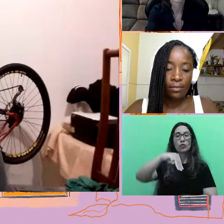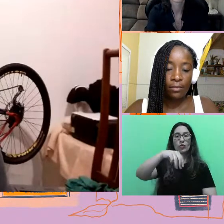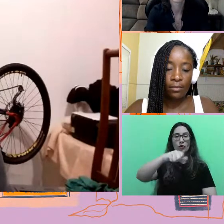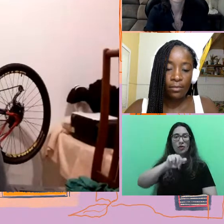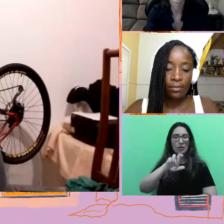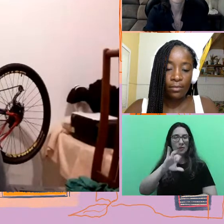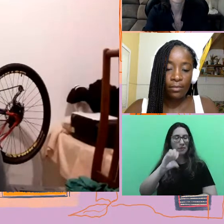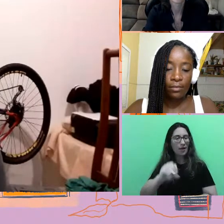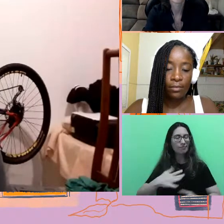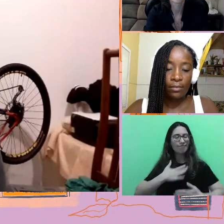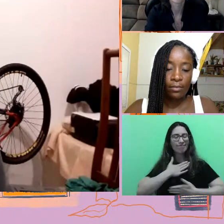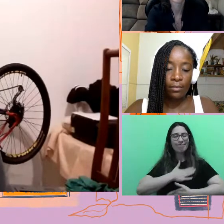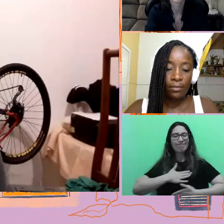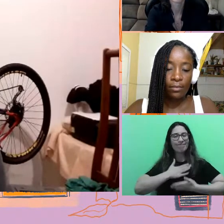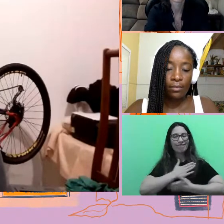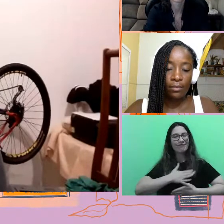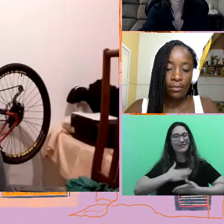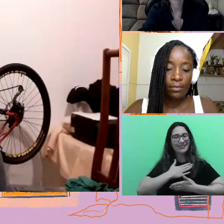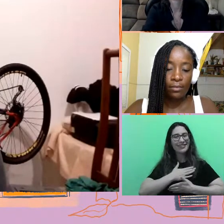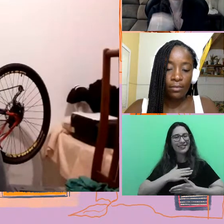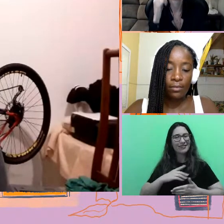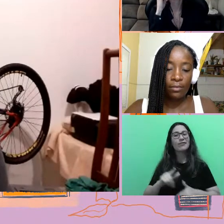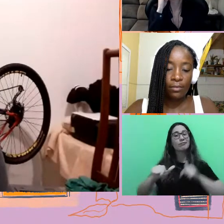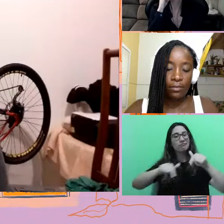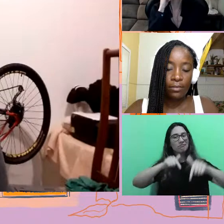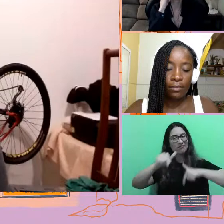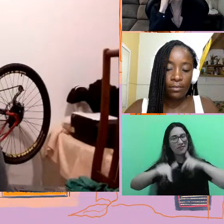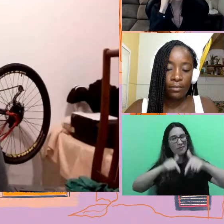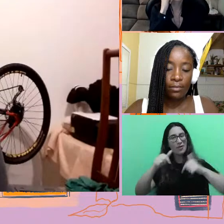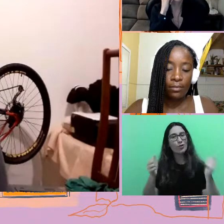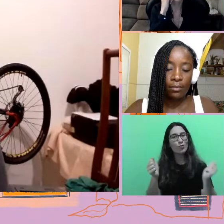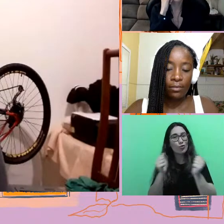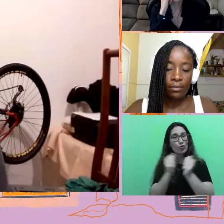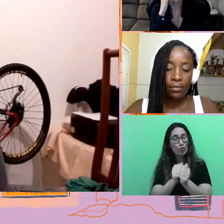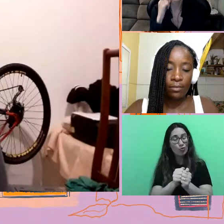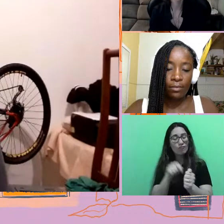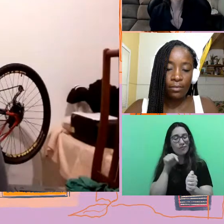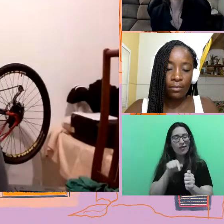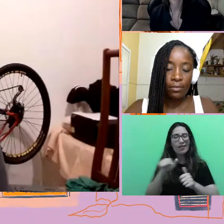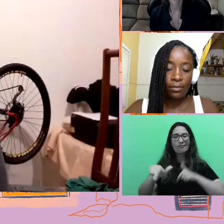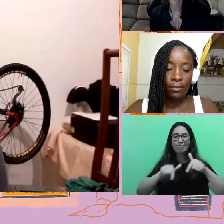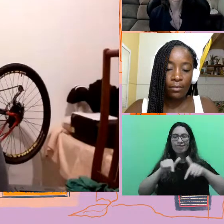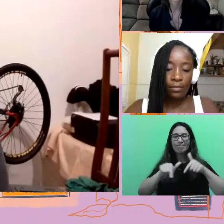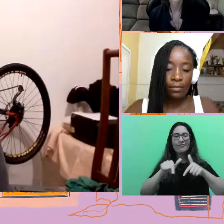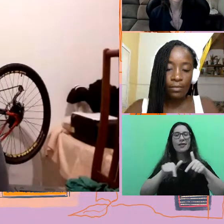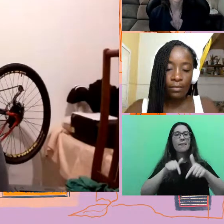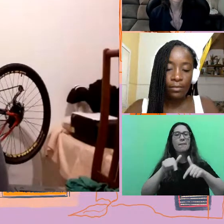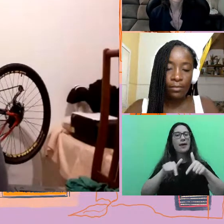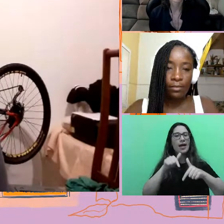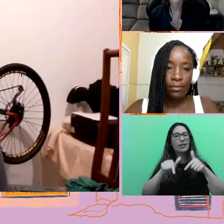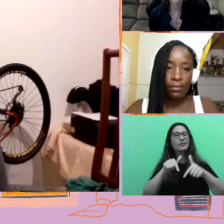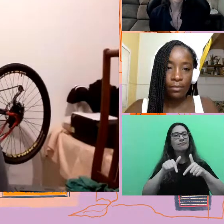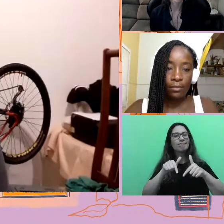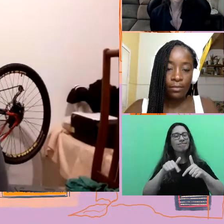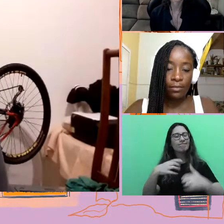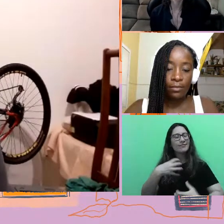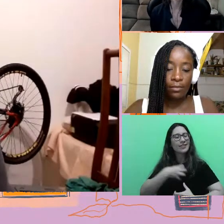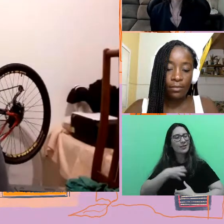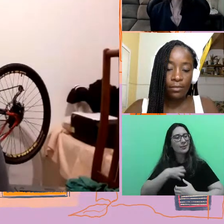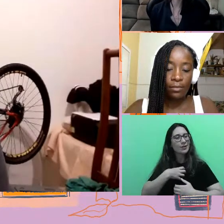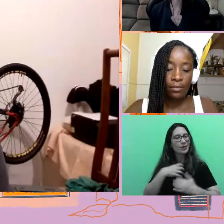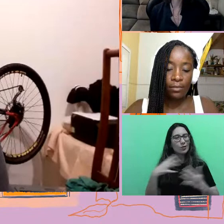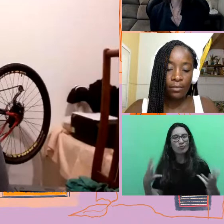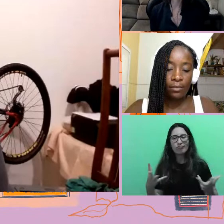satisfação enorme poder estar envolvida com esse tipo de trabalho, que é um trabalho que, assim, tipo, me engrandece, né?